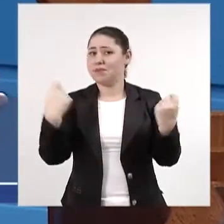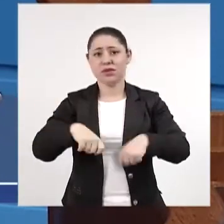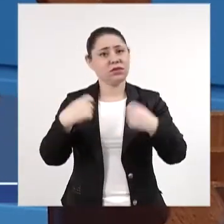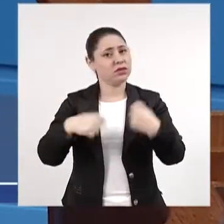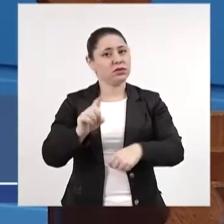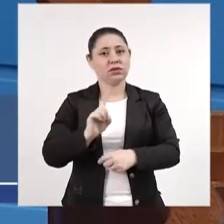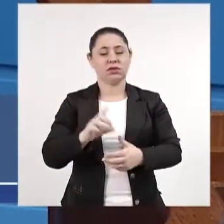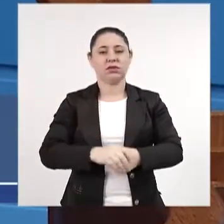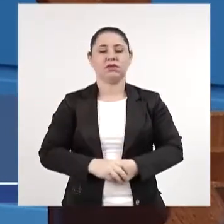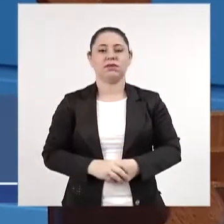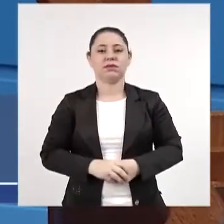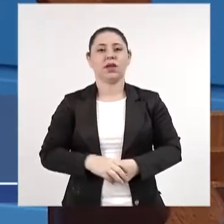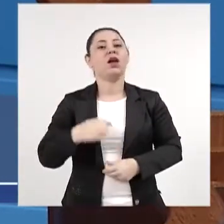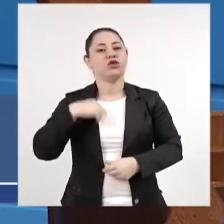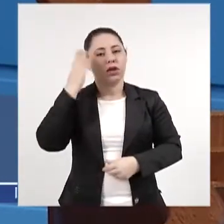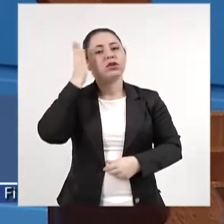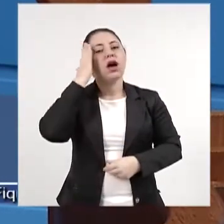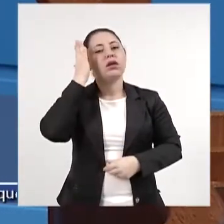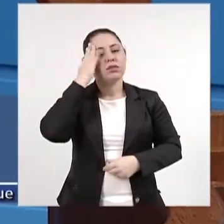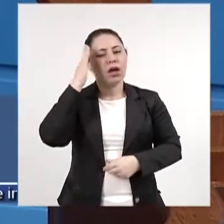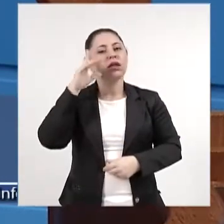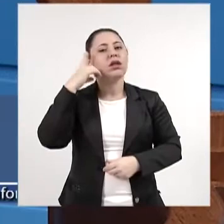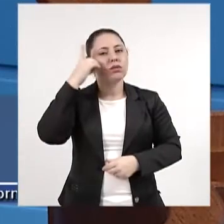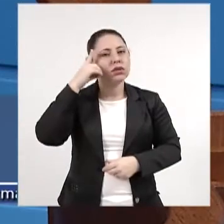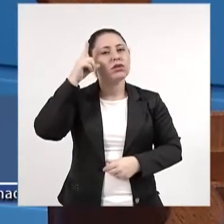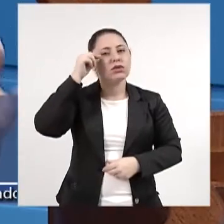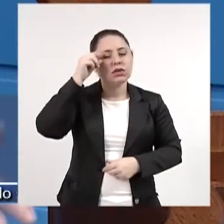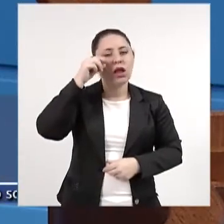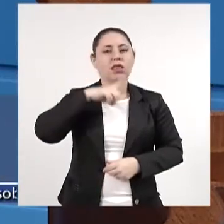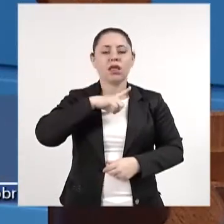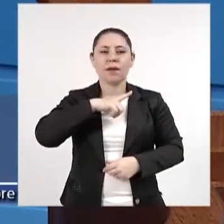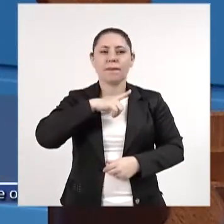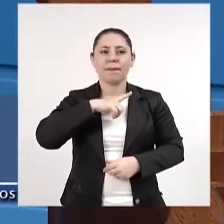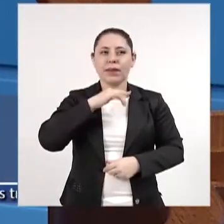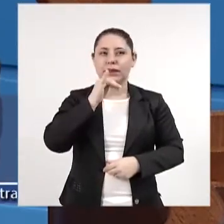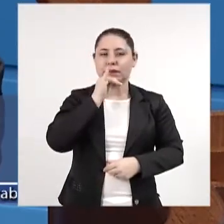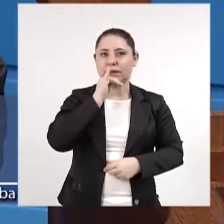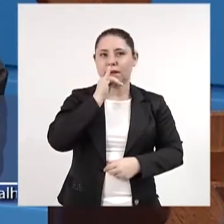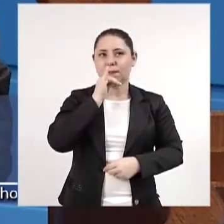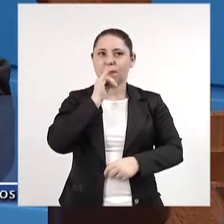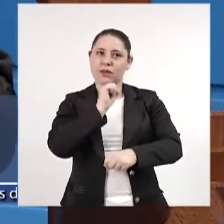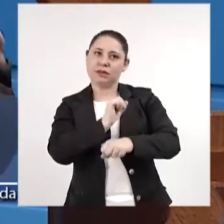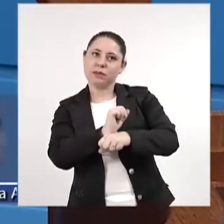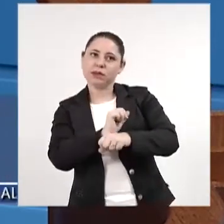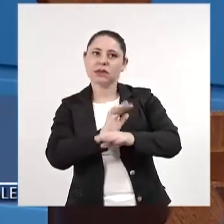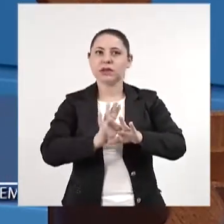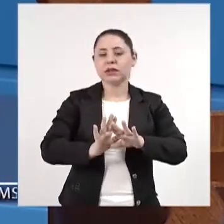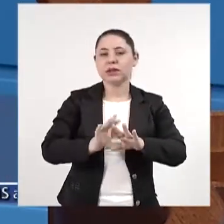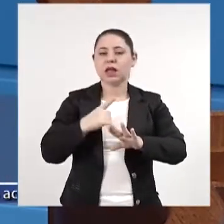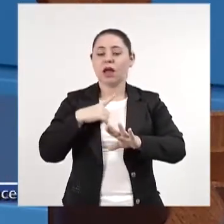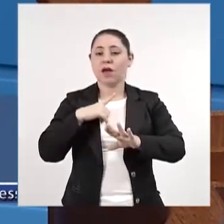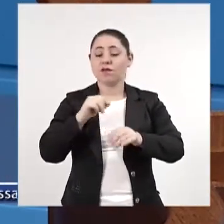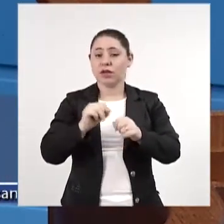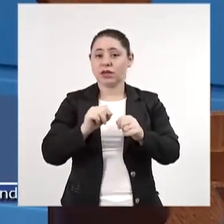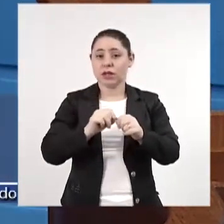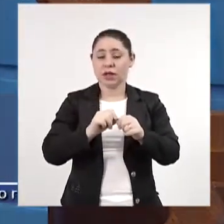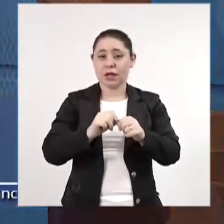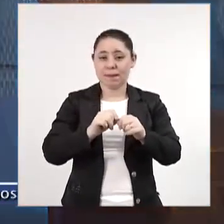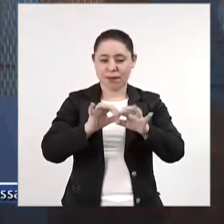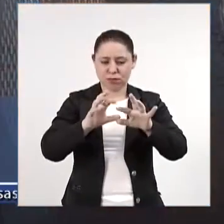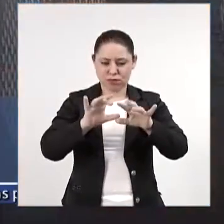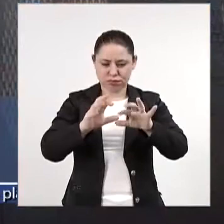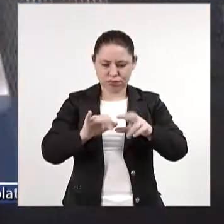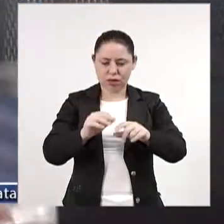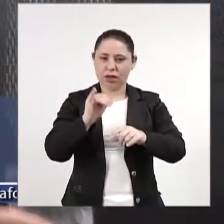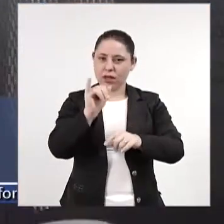precisa. Eu já estou sabendo, deputado Gerson Claro, que há uma previsão de, na hora de você fazer seu imposto de renda, essa questão